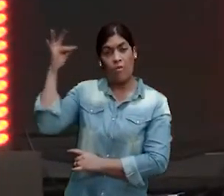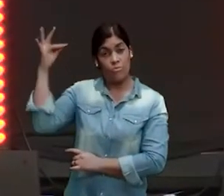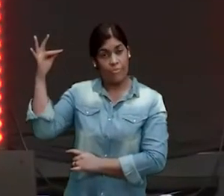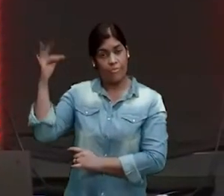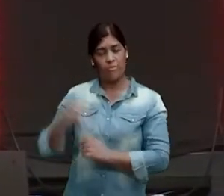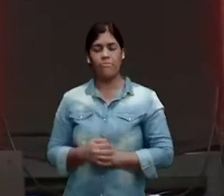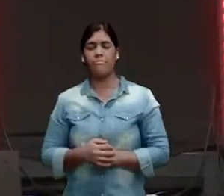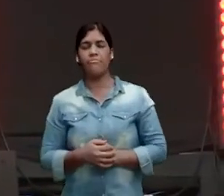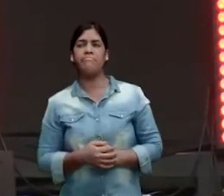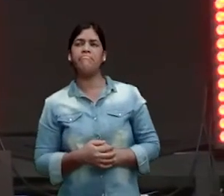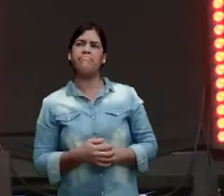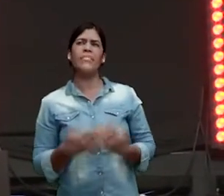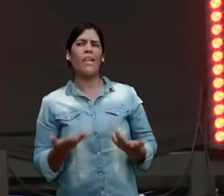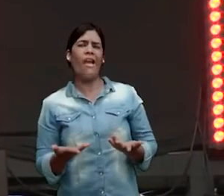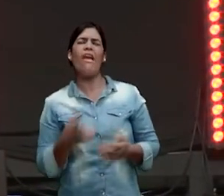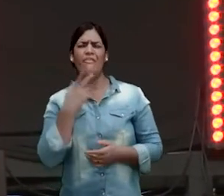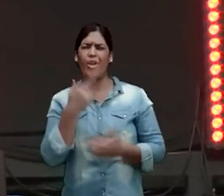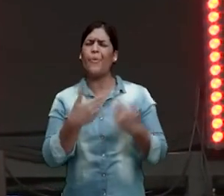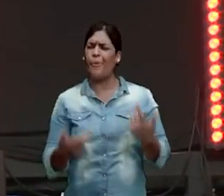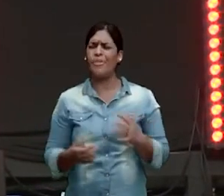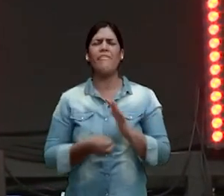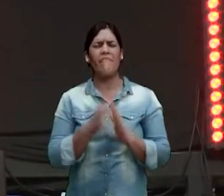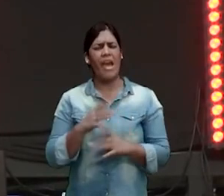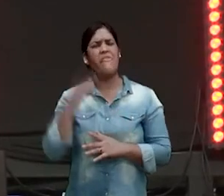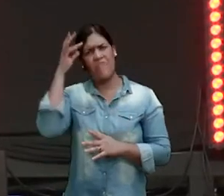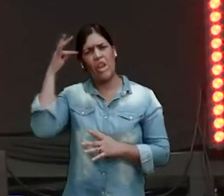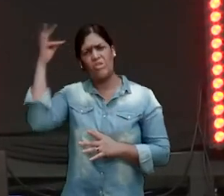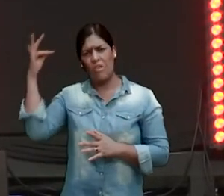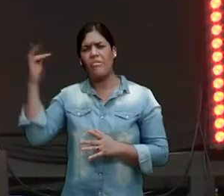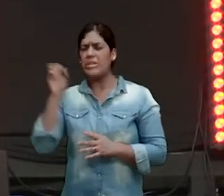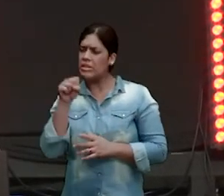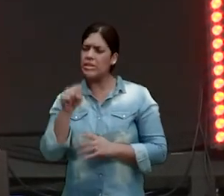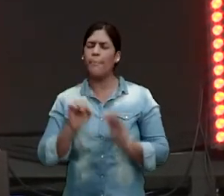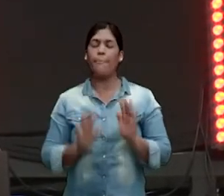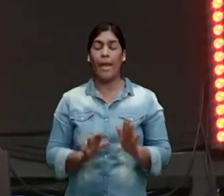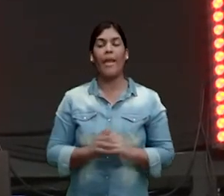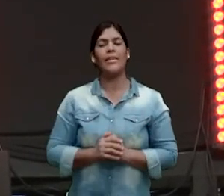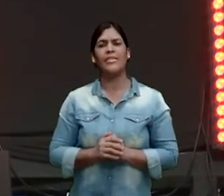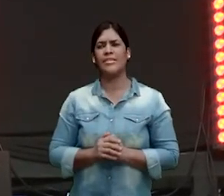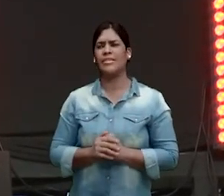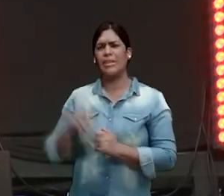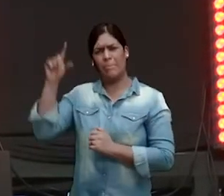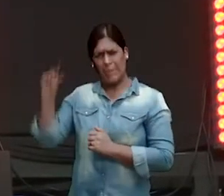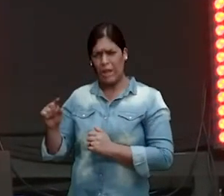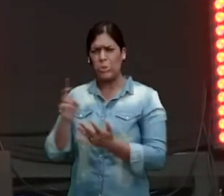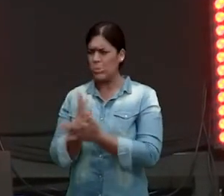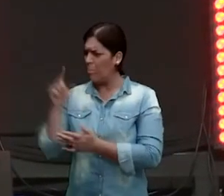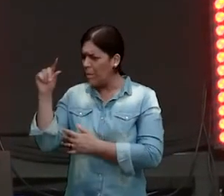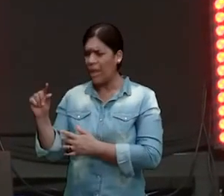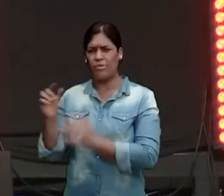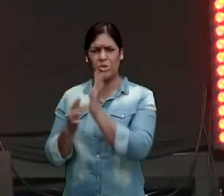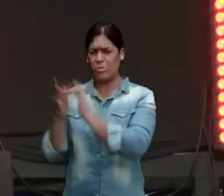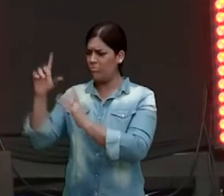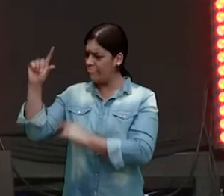olha e ele falou muita coisa filosófica assim mas assim é reduzir muito Jesus